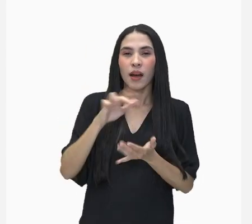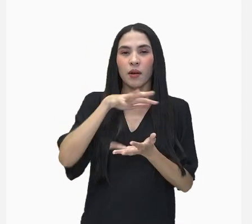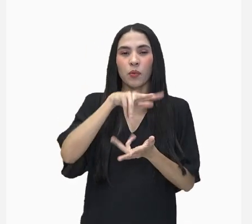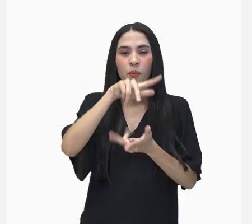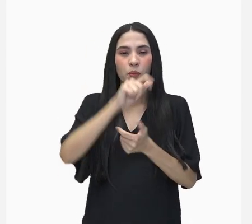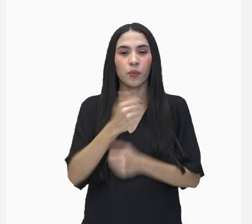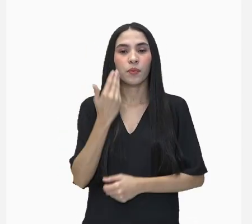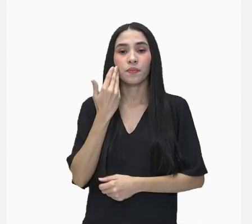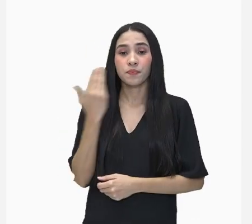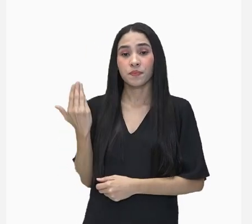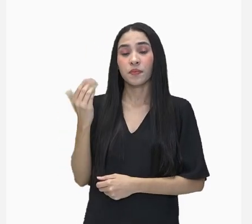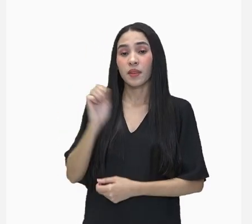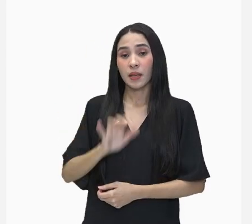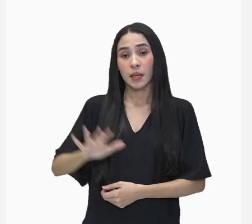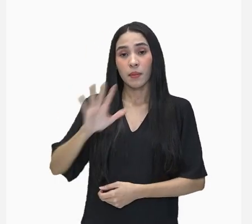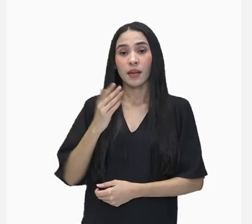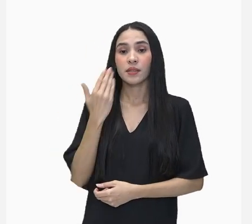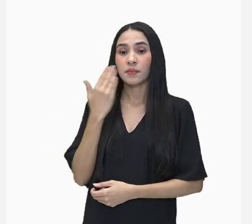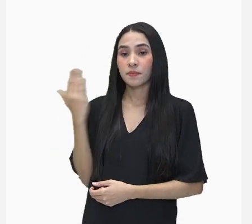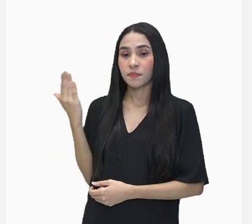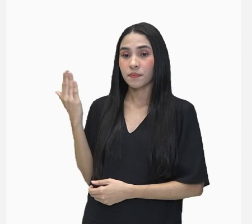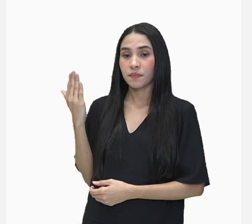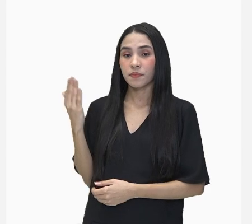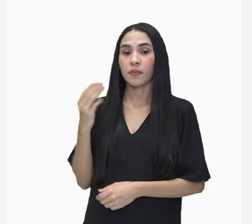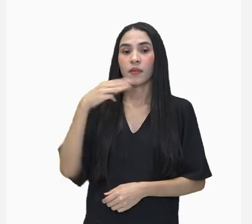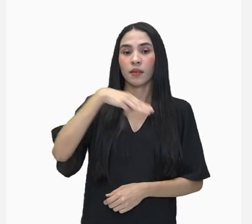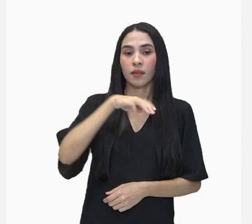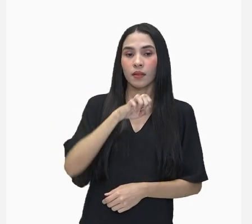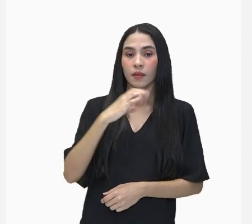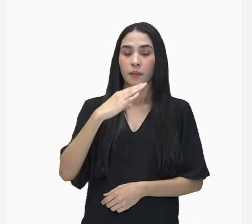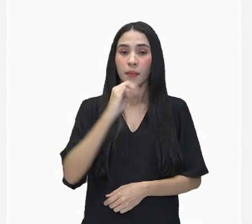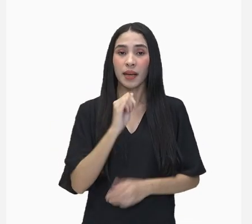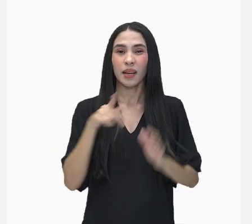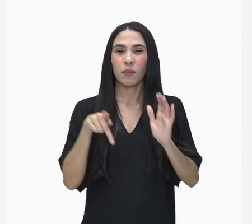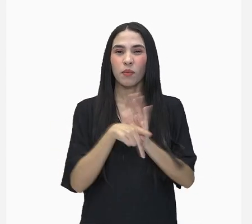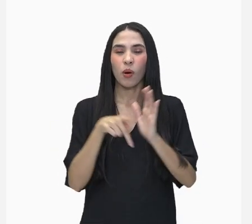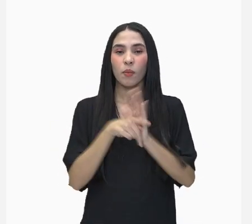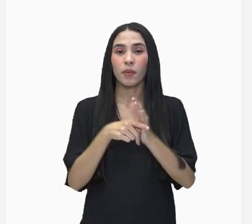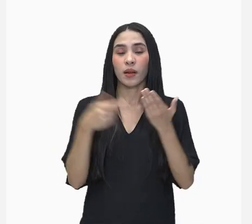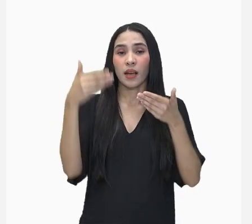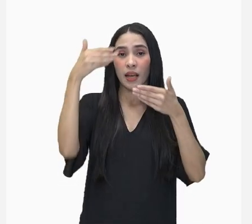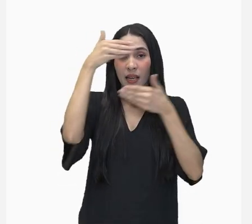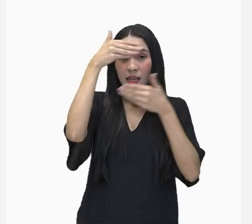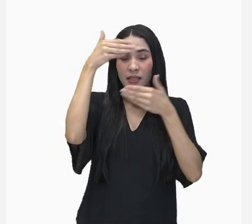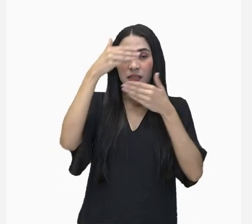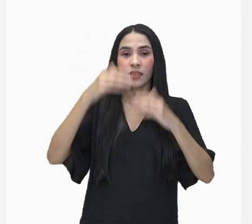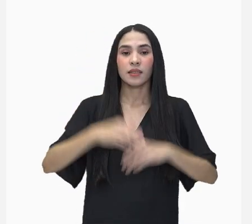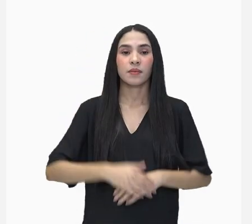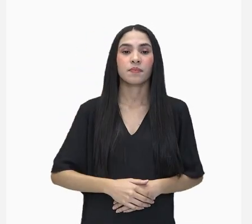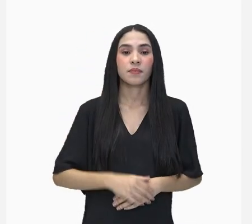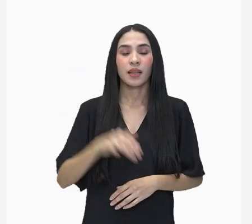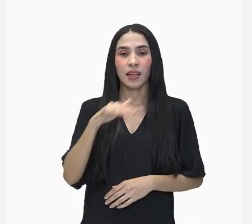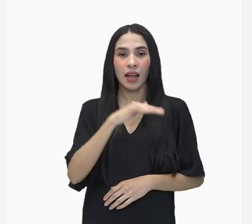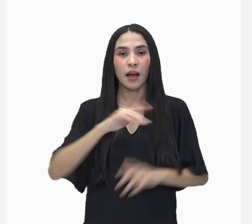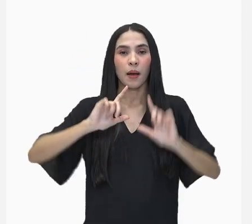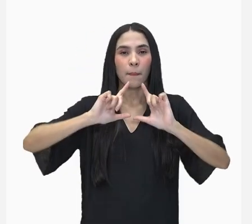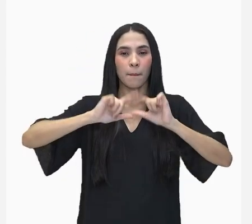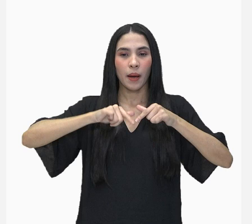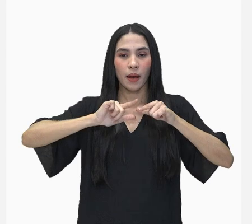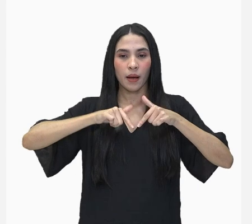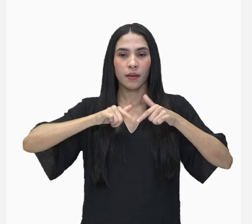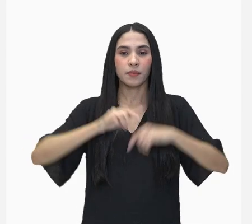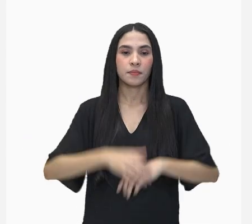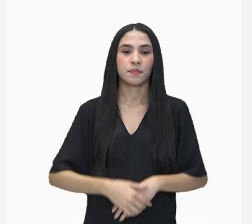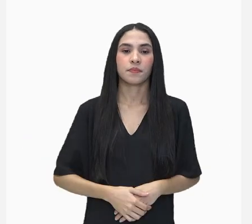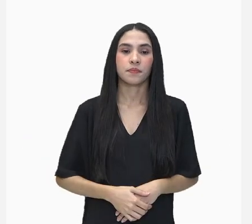nós temos uma imagem mostrando Meca, que é o centro sagrado do Islã, lá na Arábia Saudita, que tem essa função